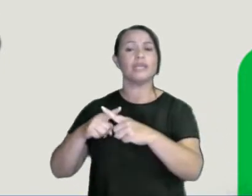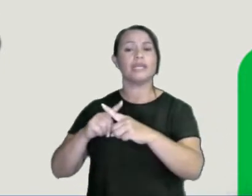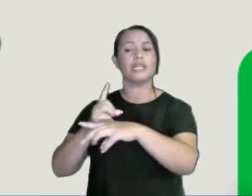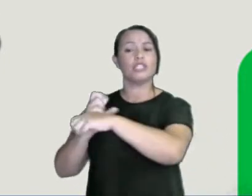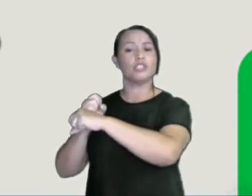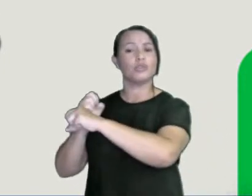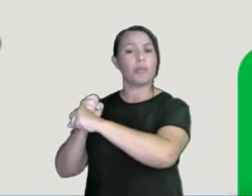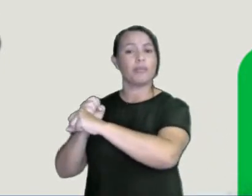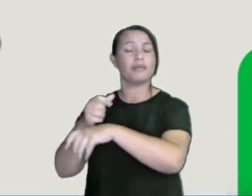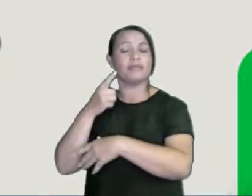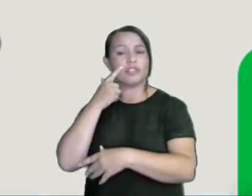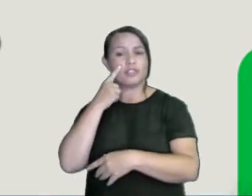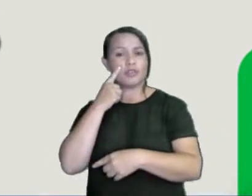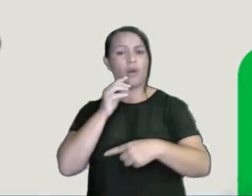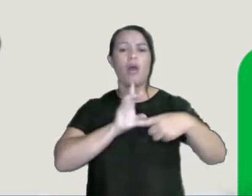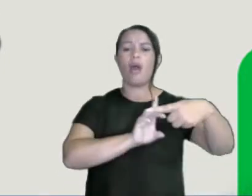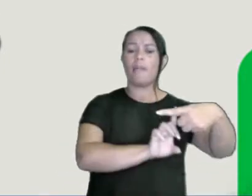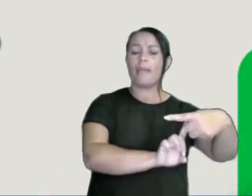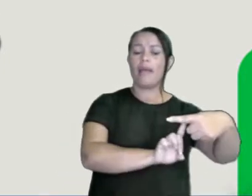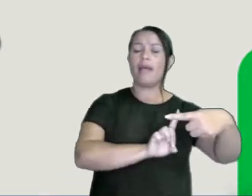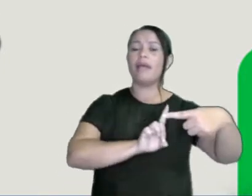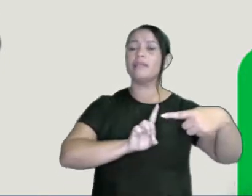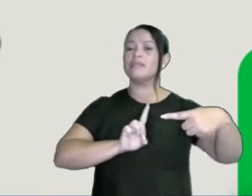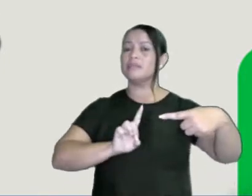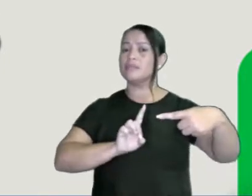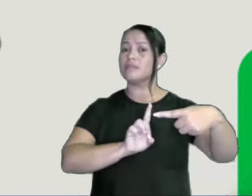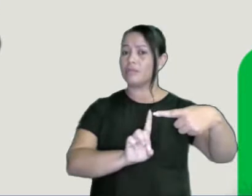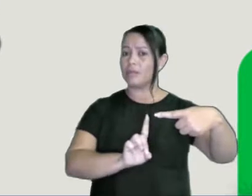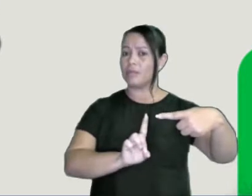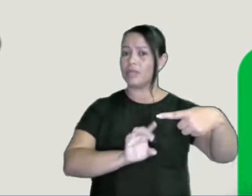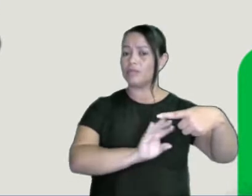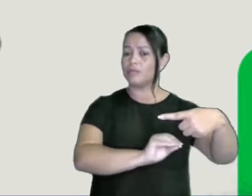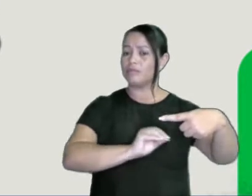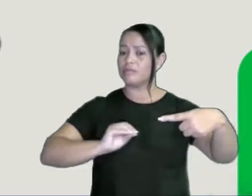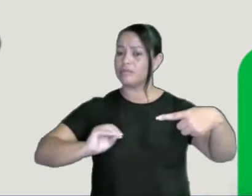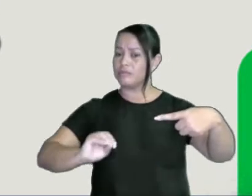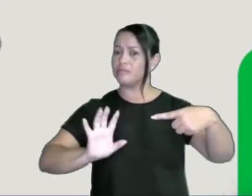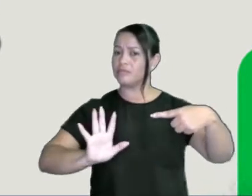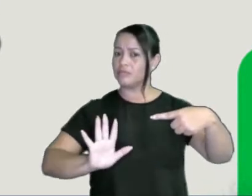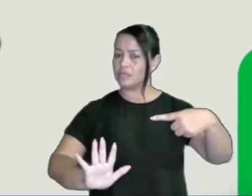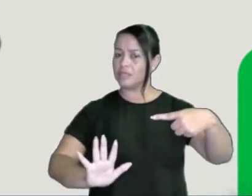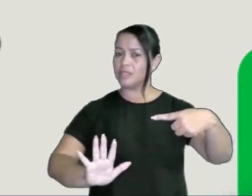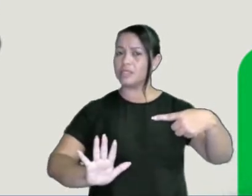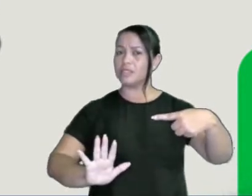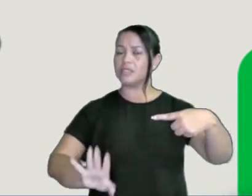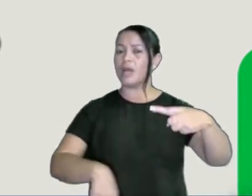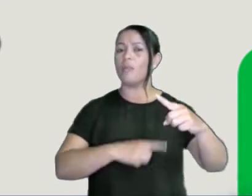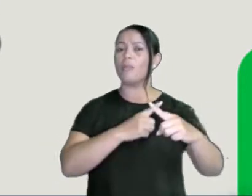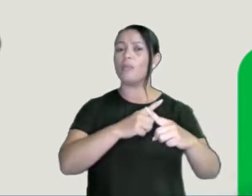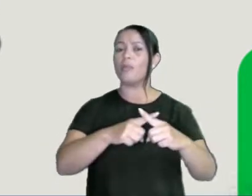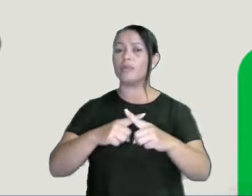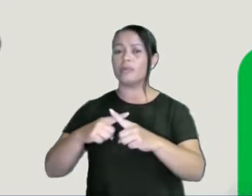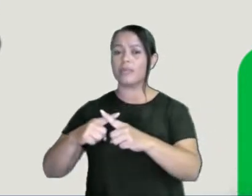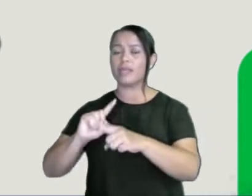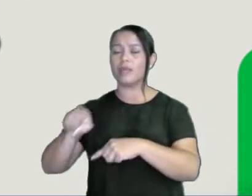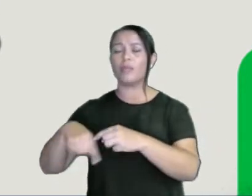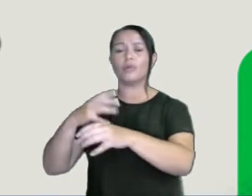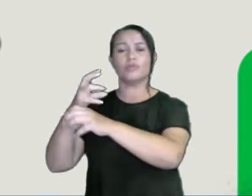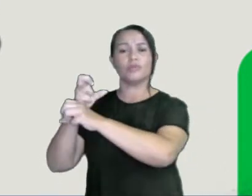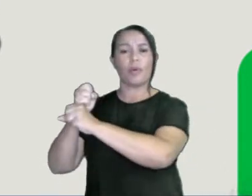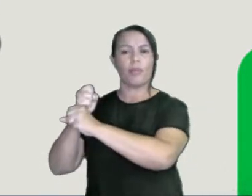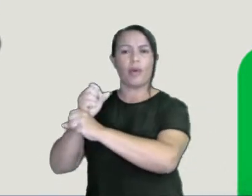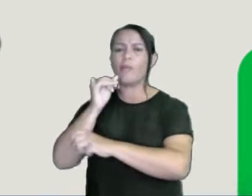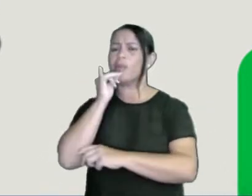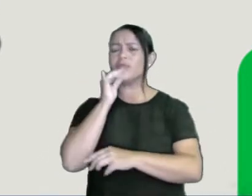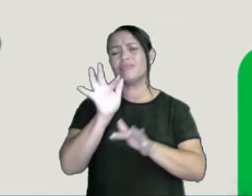ok? Ó, repete a base, ou seja, repete o denominador, conserva ele, multiplica e soma.